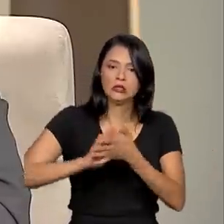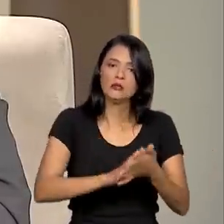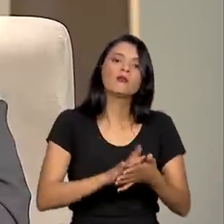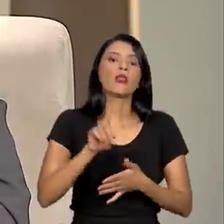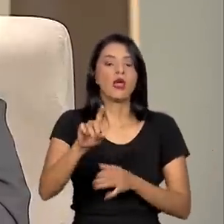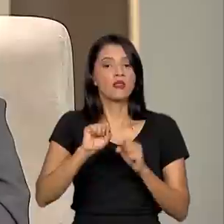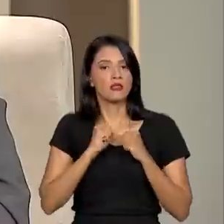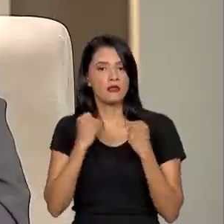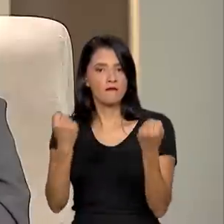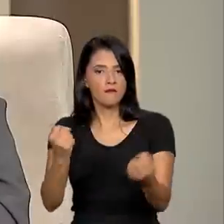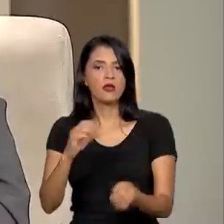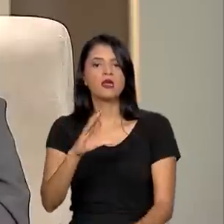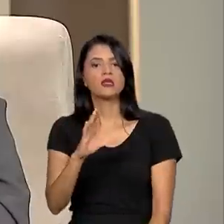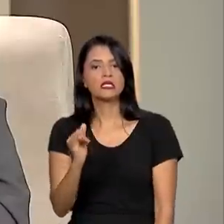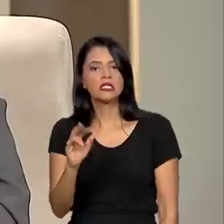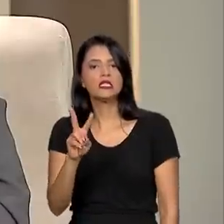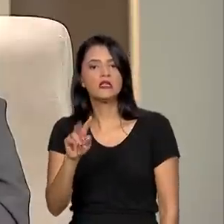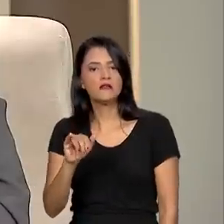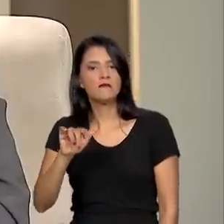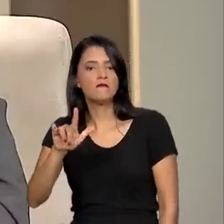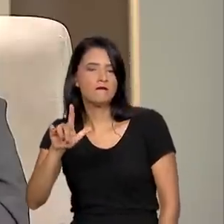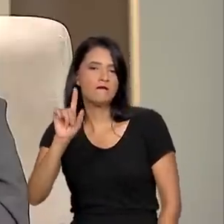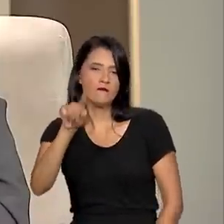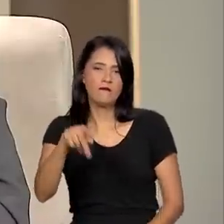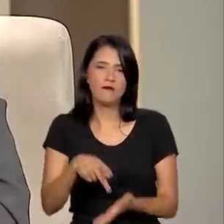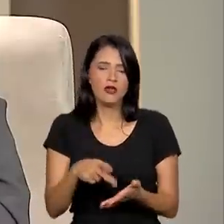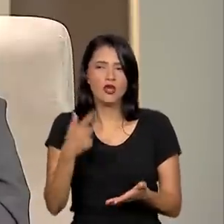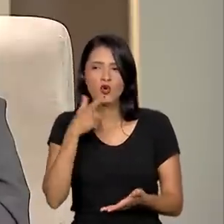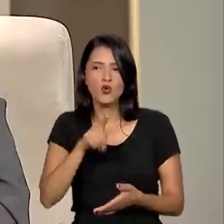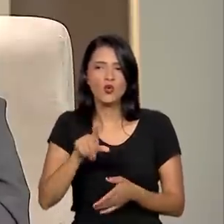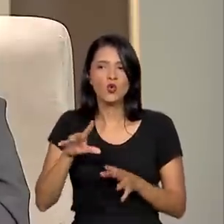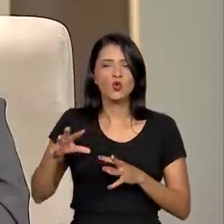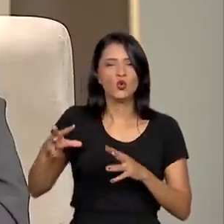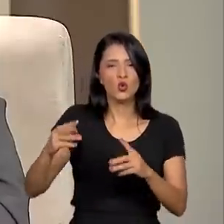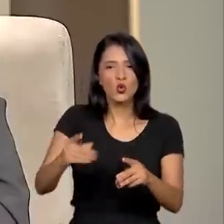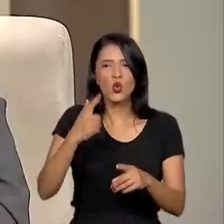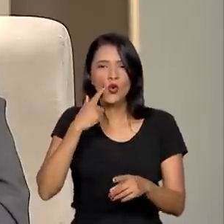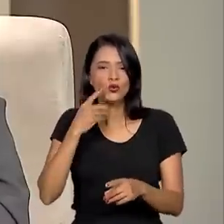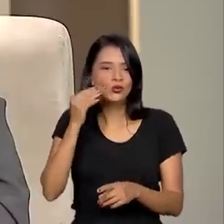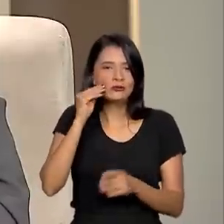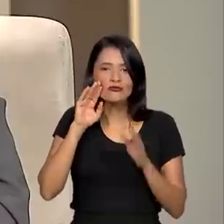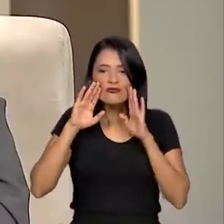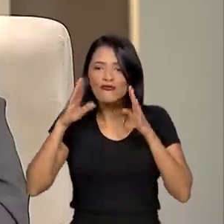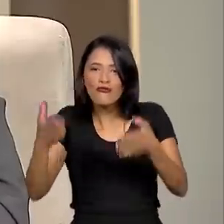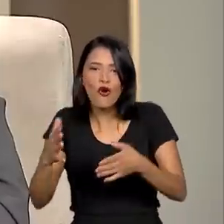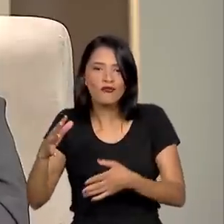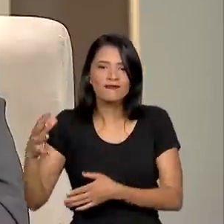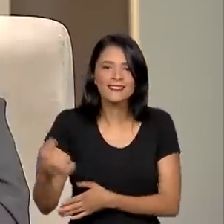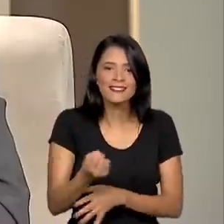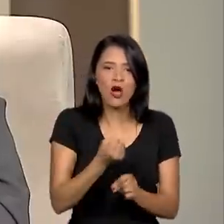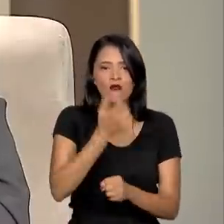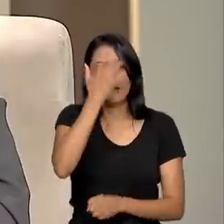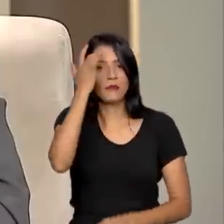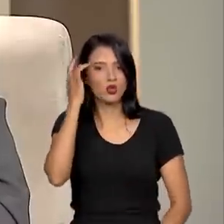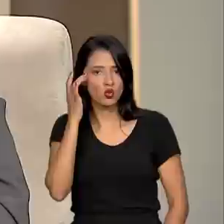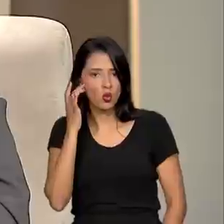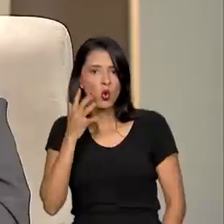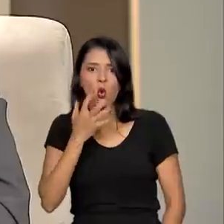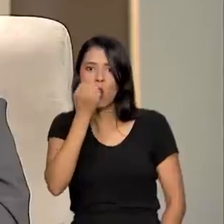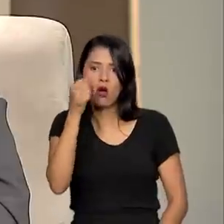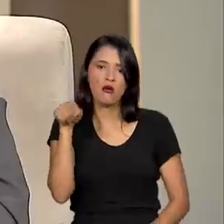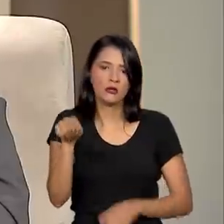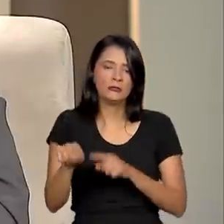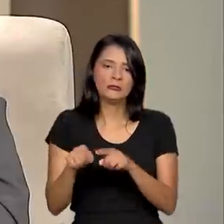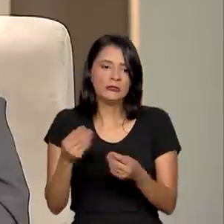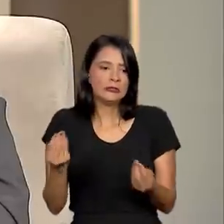defesa civil, obviamente, estava totalmente consumida pelo resgate de pessoas e cuidando do que é a atividade dela.